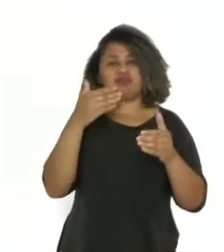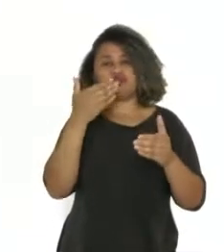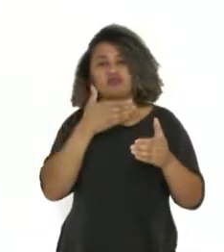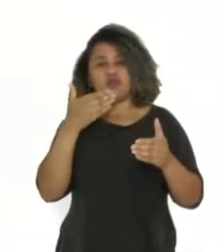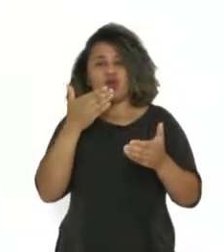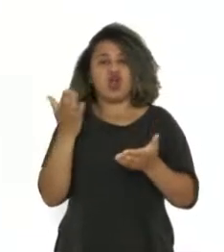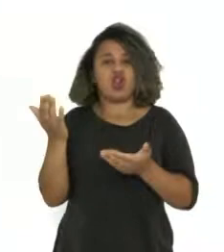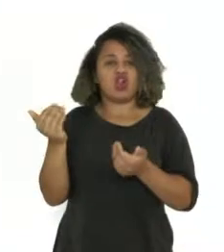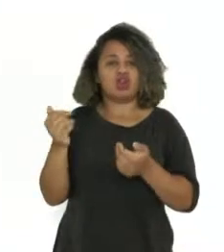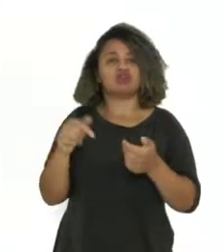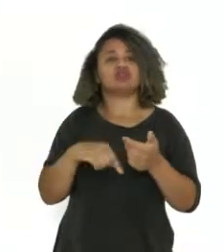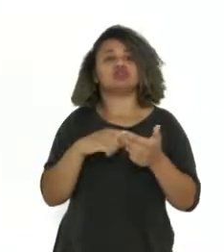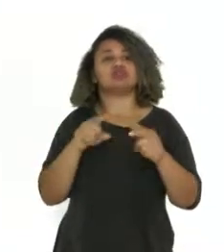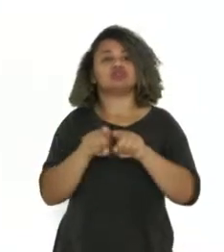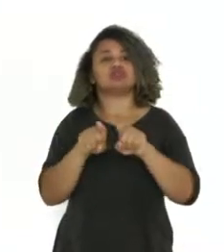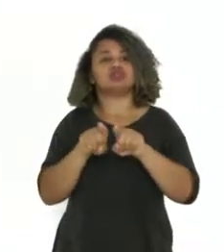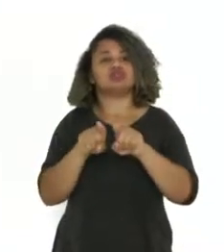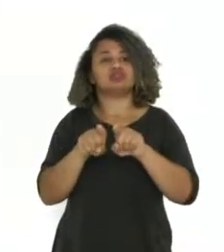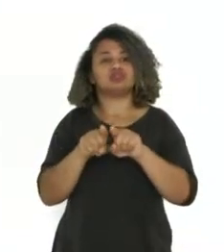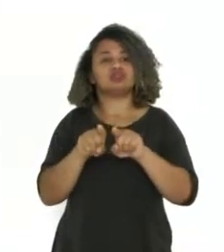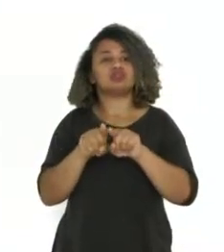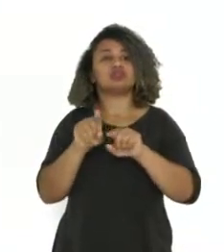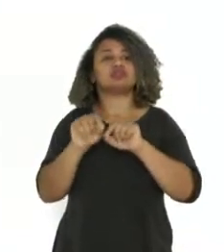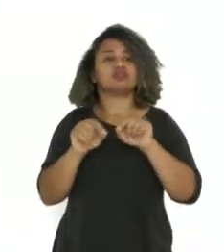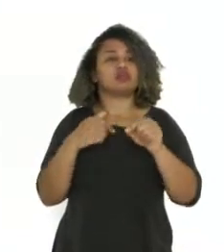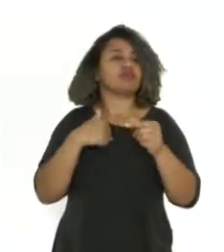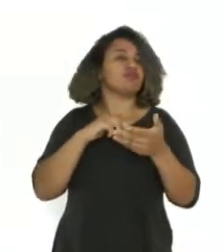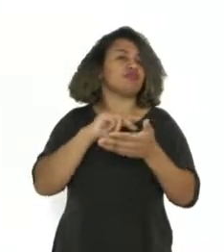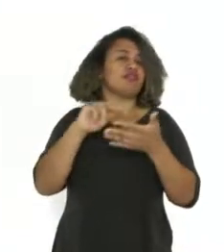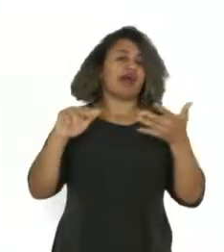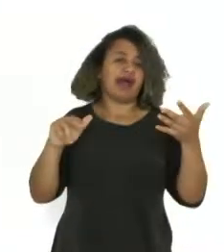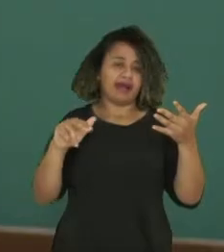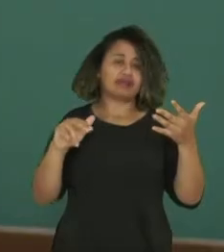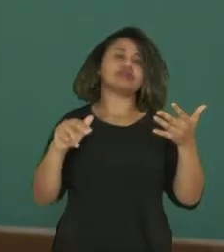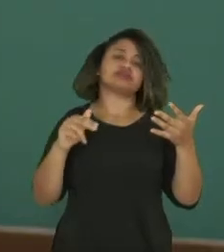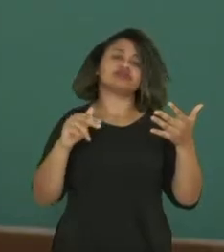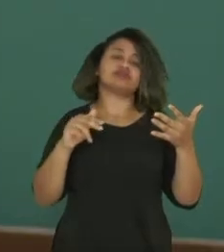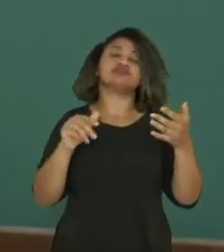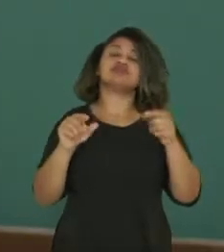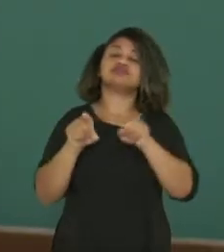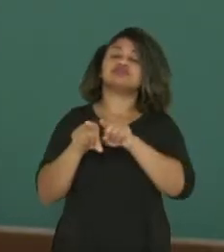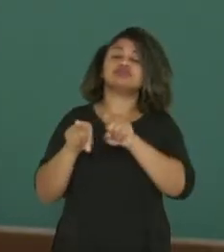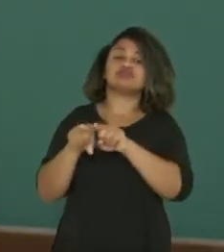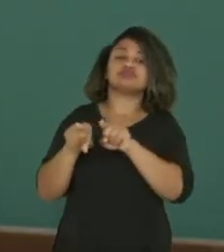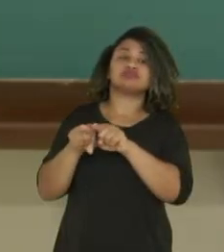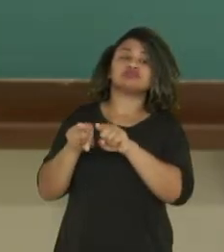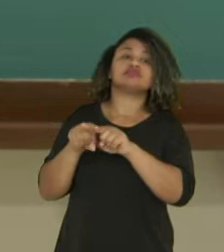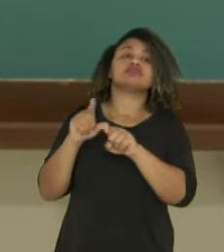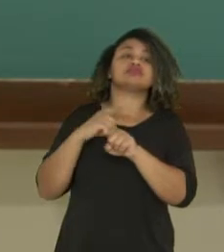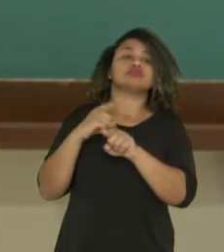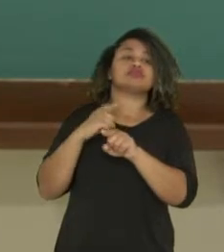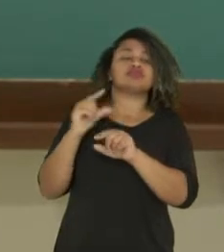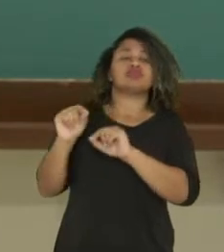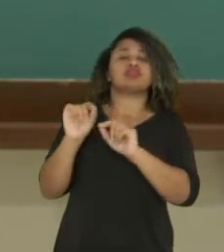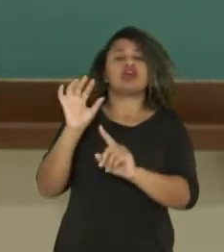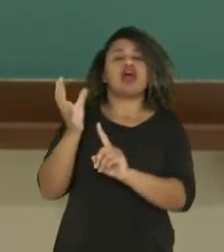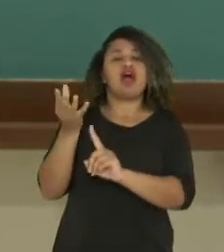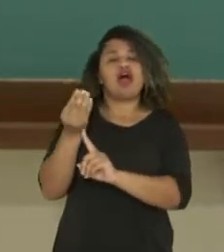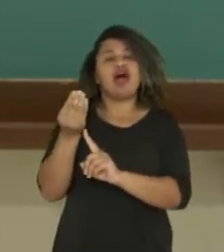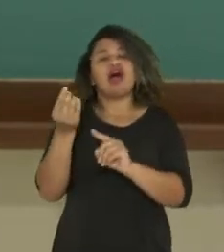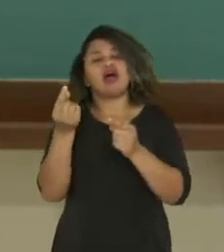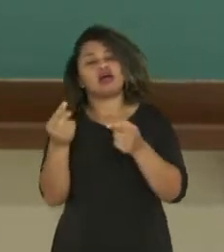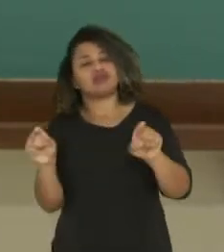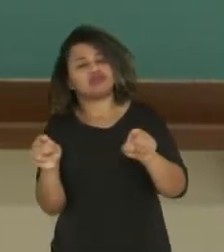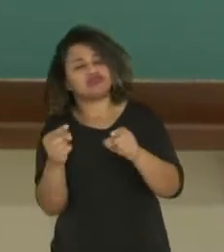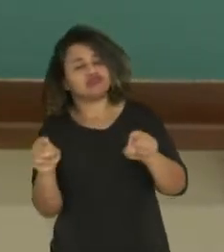el inter escuelas, etc. Y lo mejor del arte y música. Então, além de